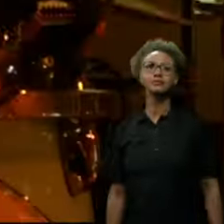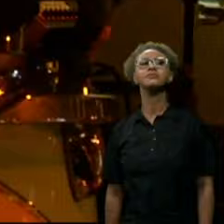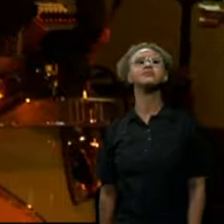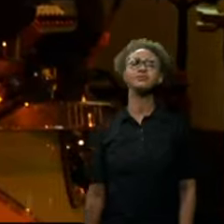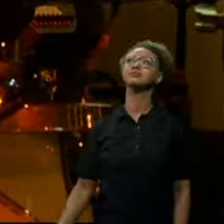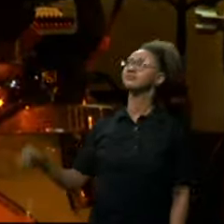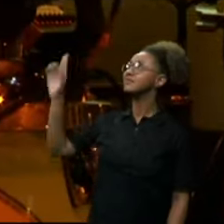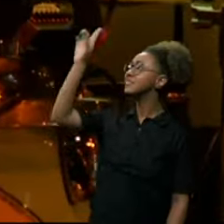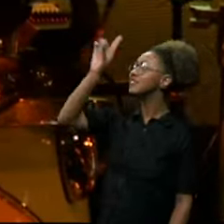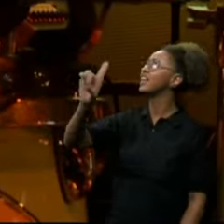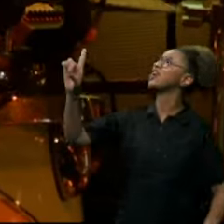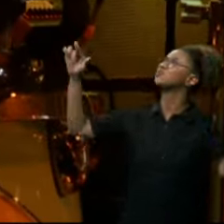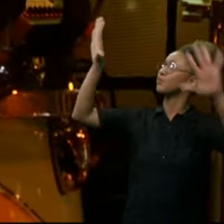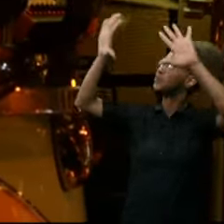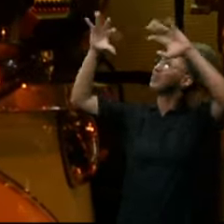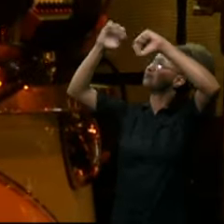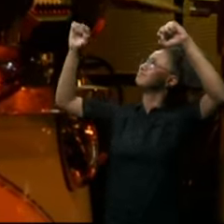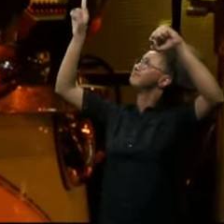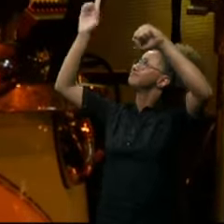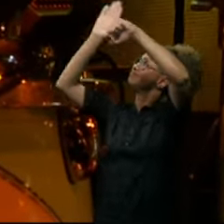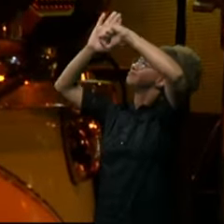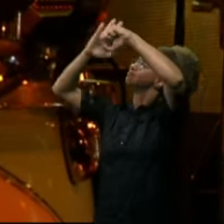rádio self-defeating